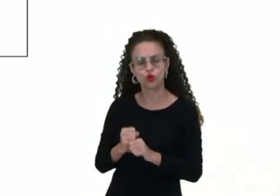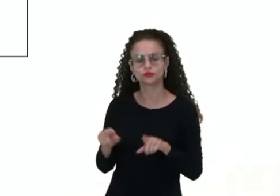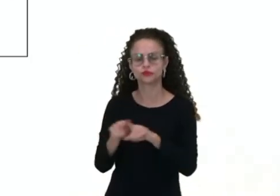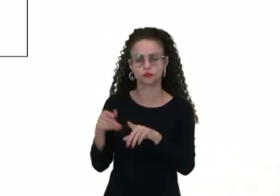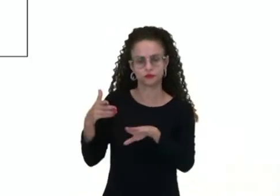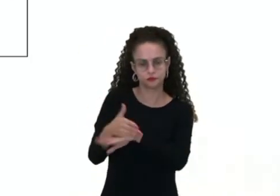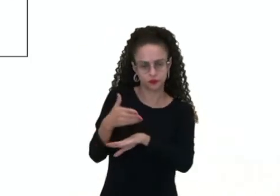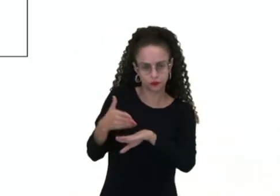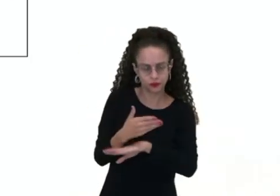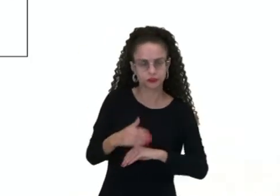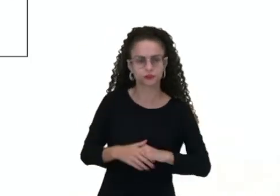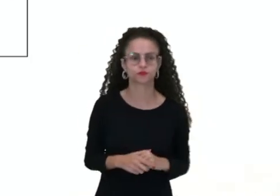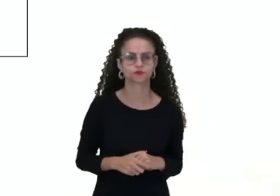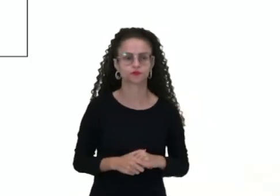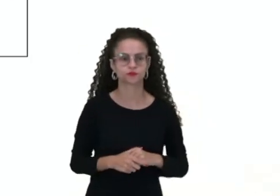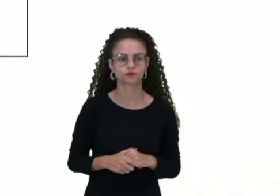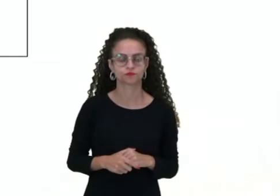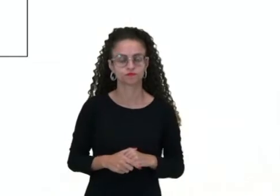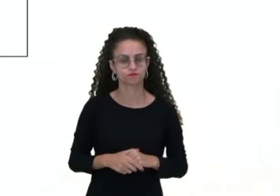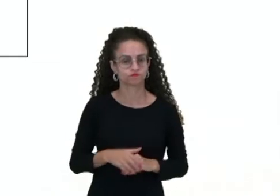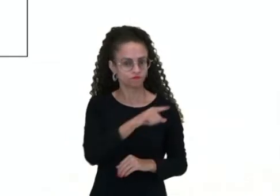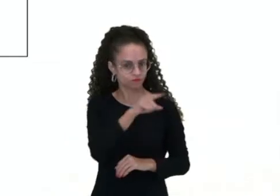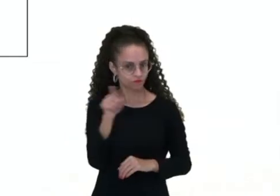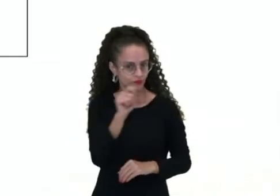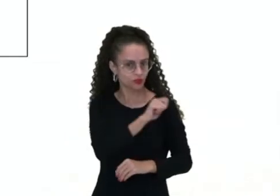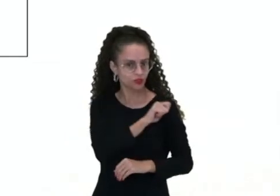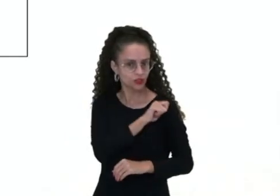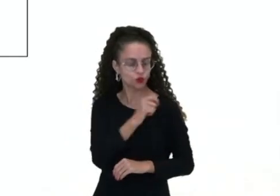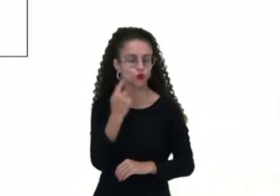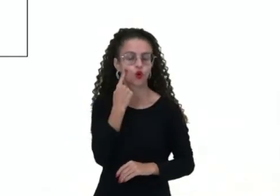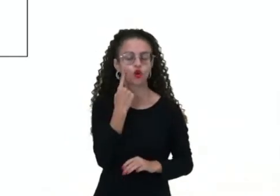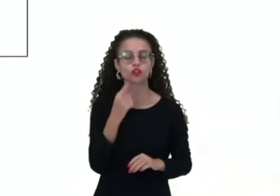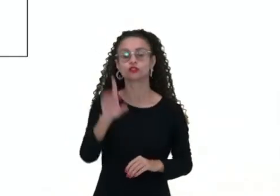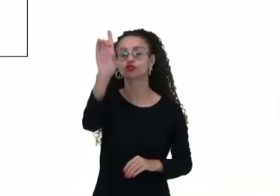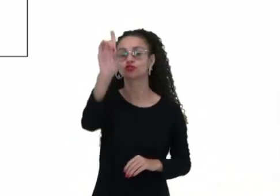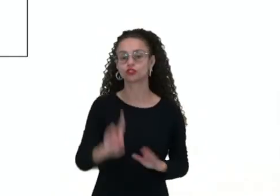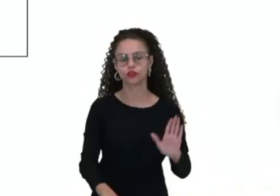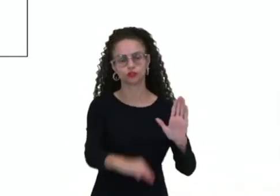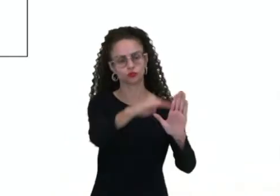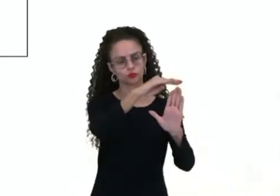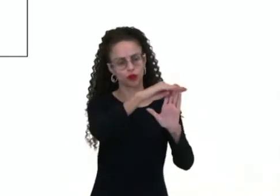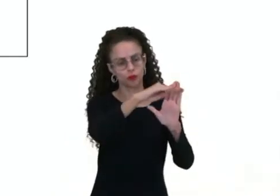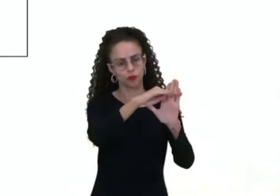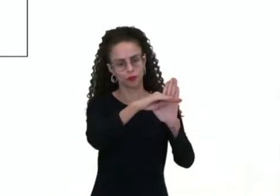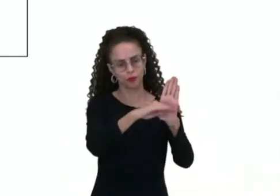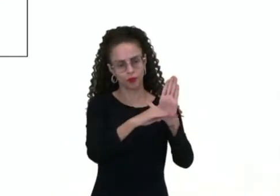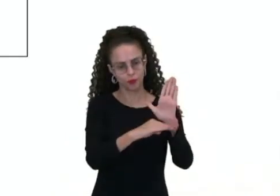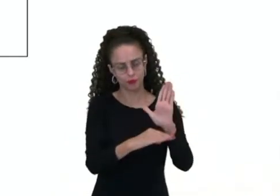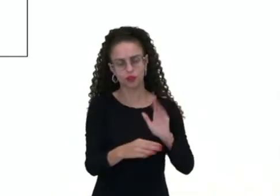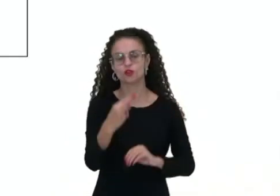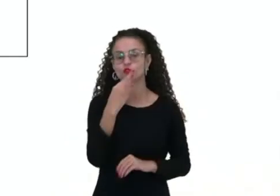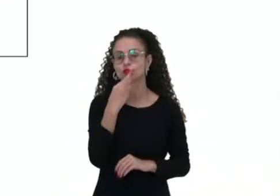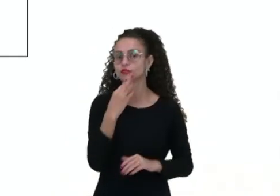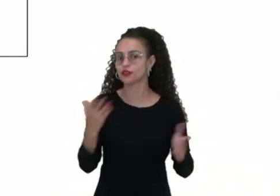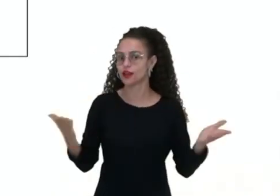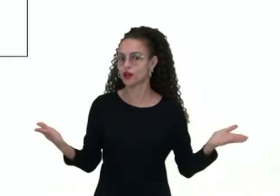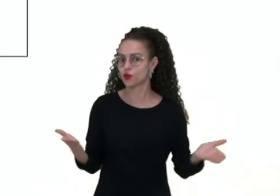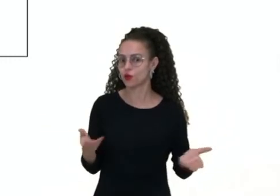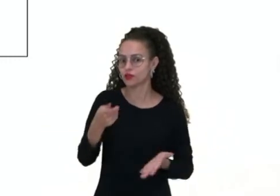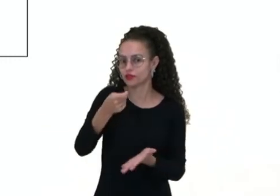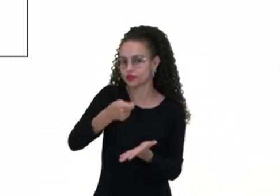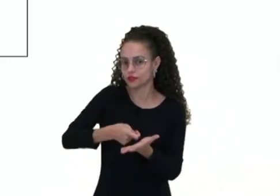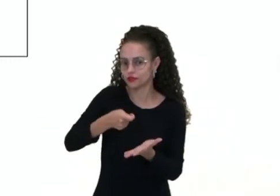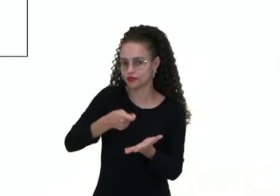frequência. Estudante, esses são alguns direitos, agora vamos conhecer também os seus deveres.